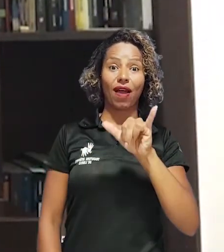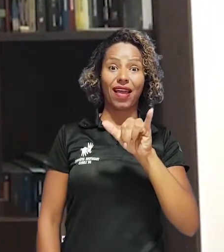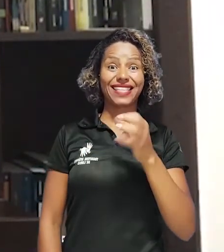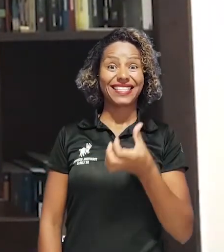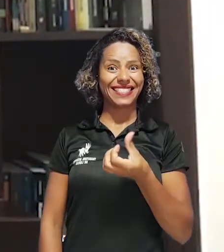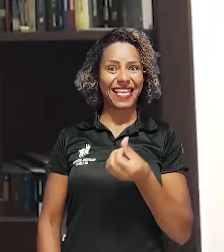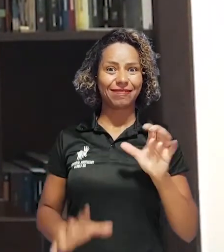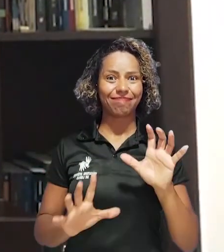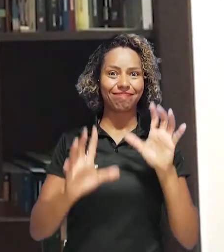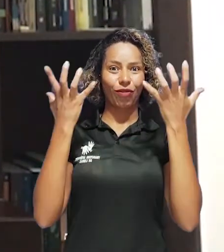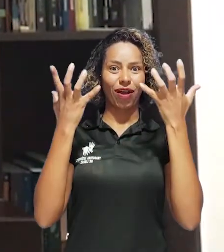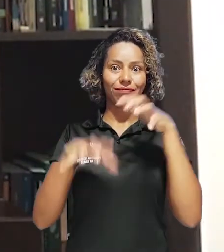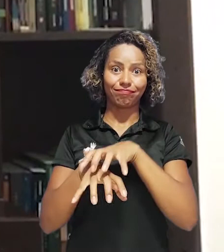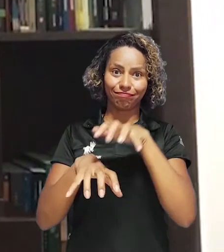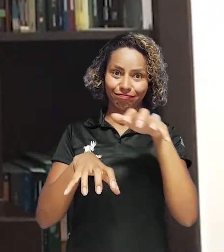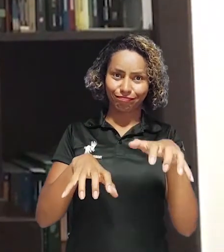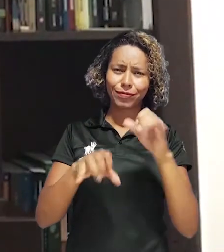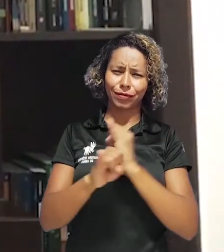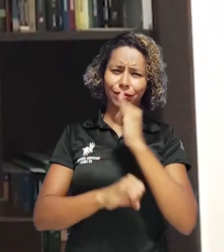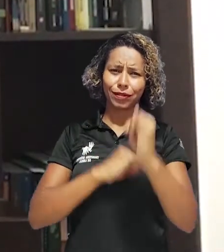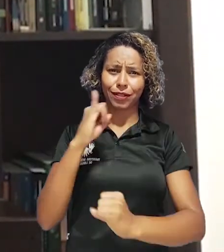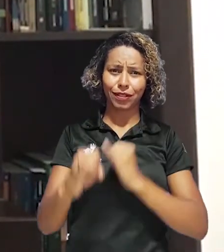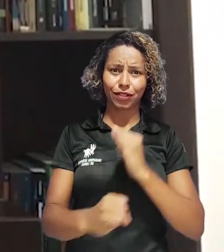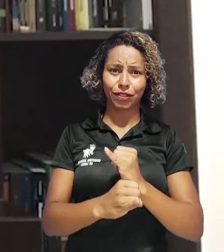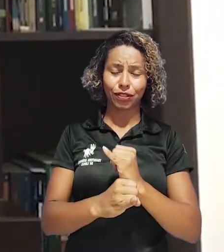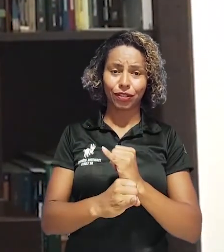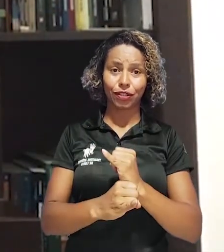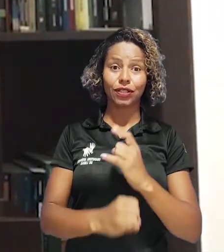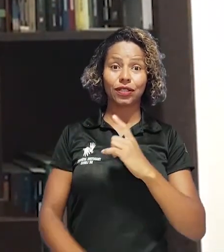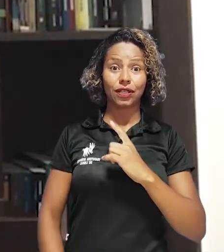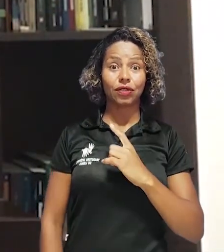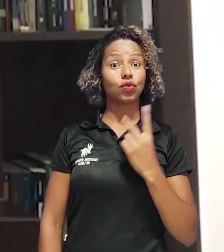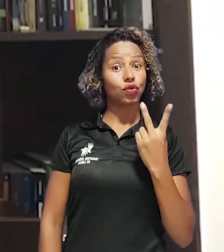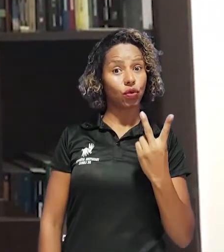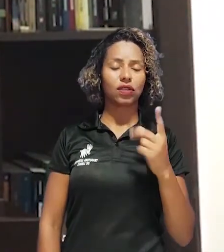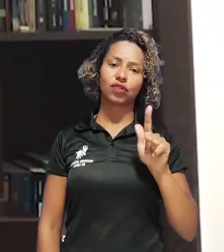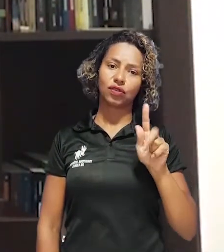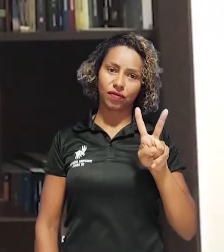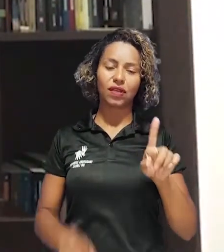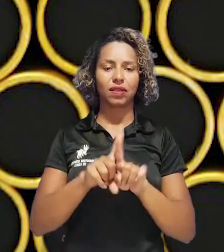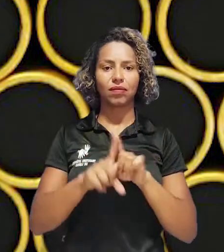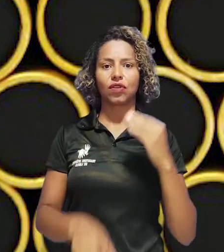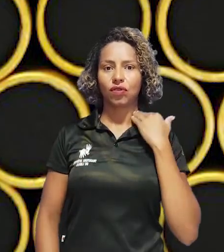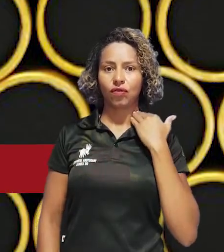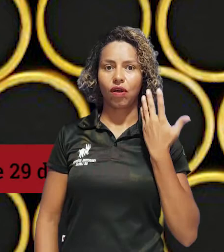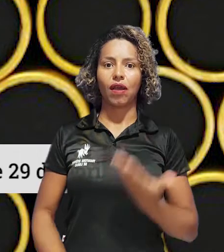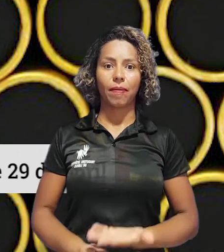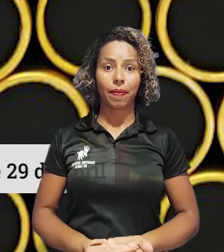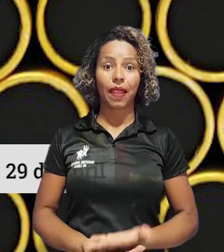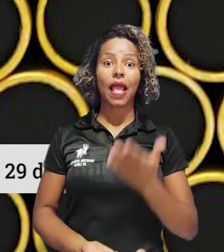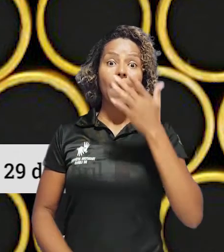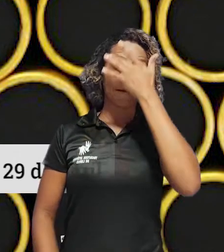seis cerimônias online reúne dos dois campi as 14 16 e 18 horas e os